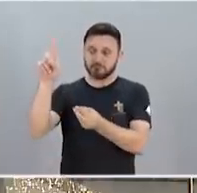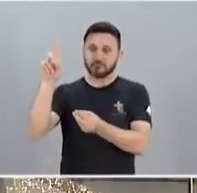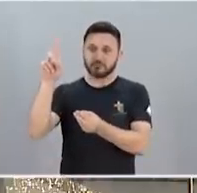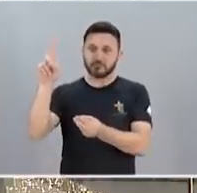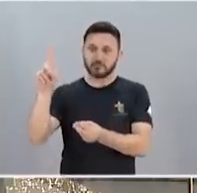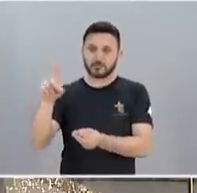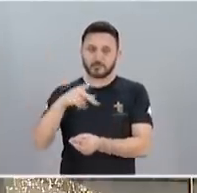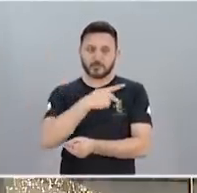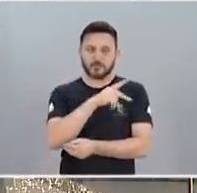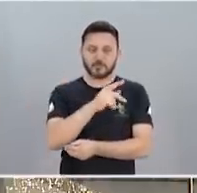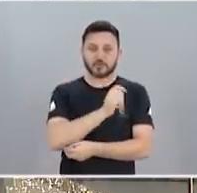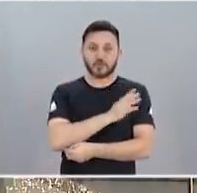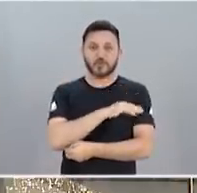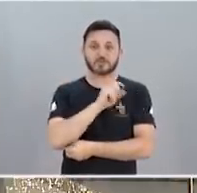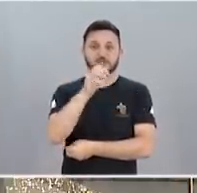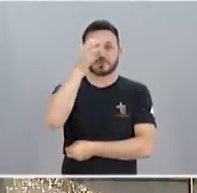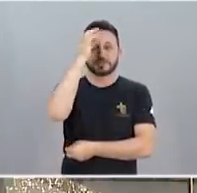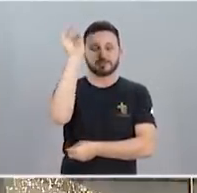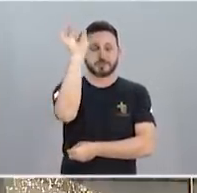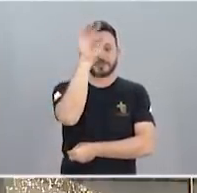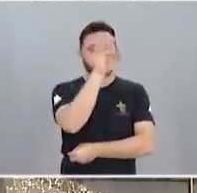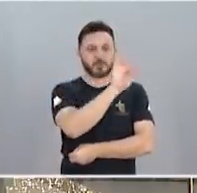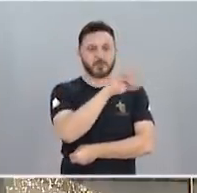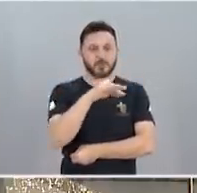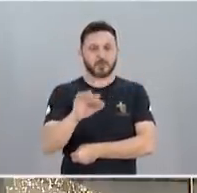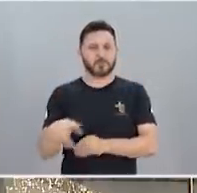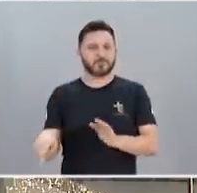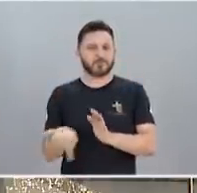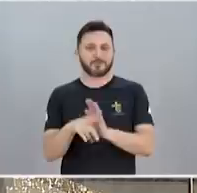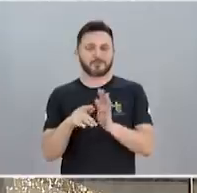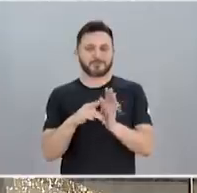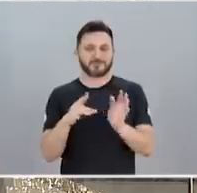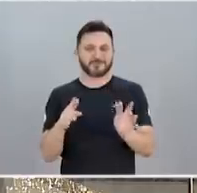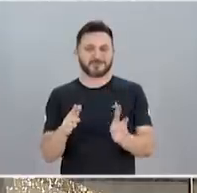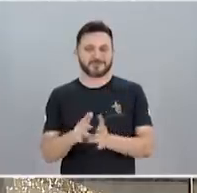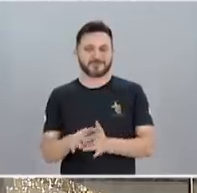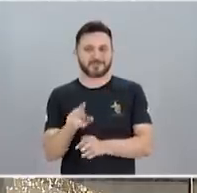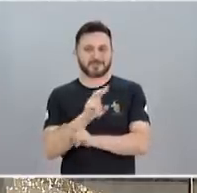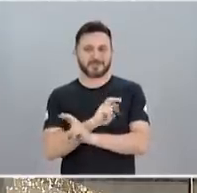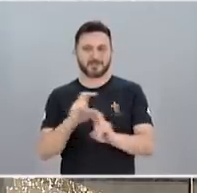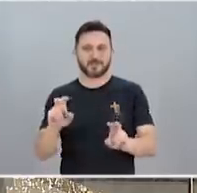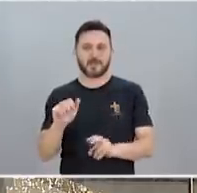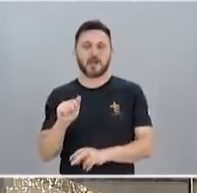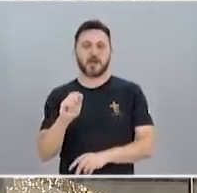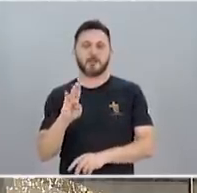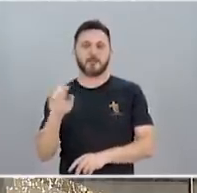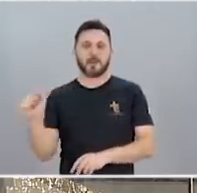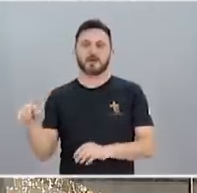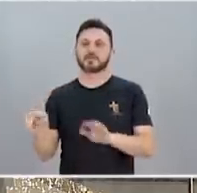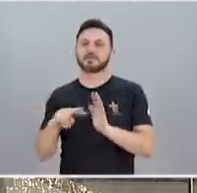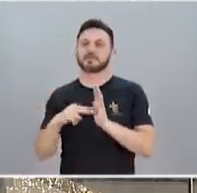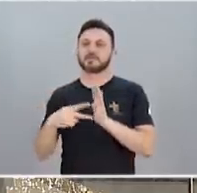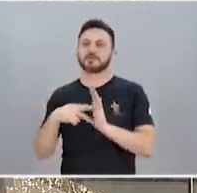aos vossos corações o Espírito de seu Filho, que clama: Abba, Pai.